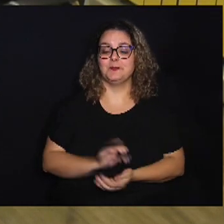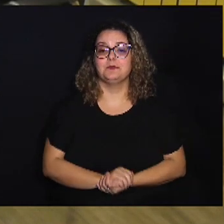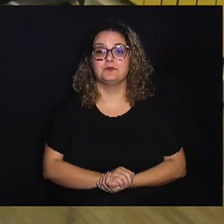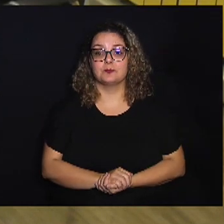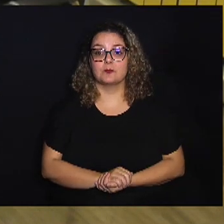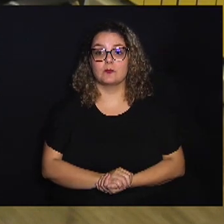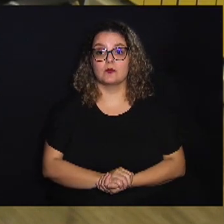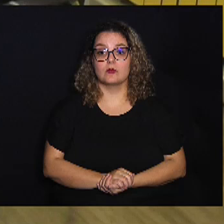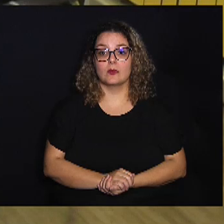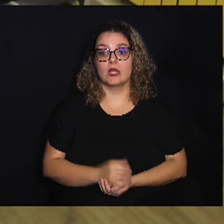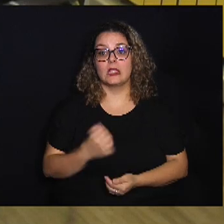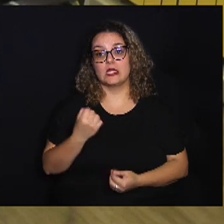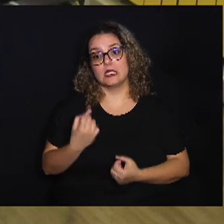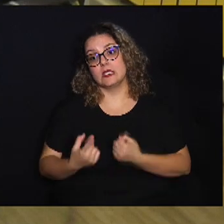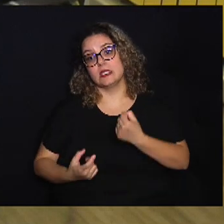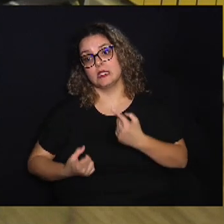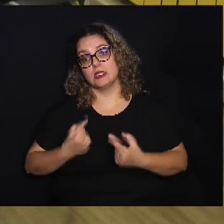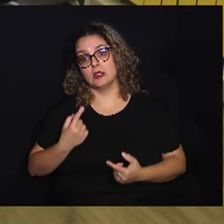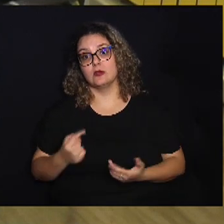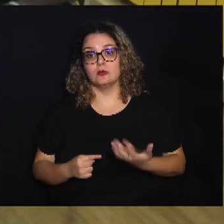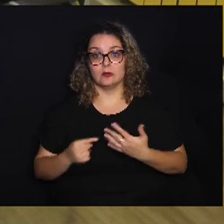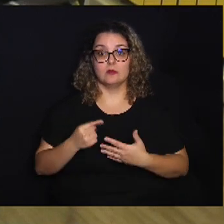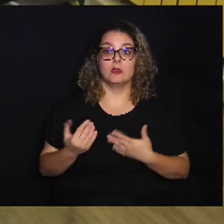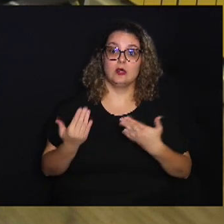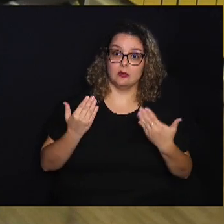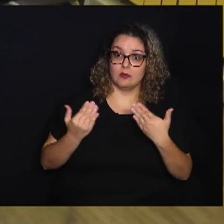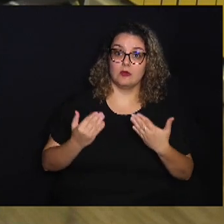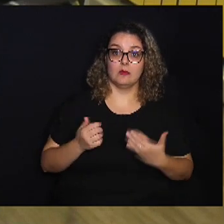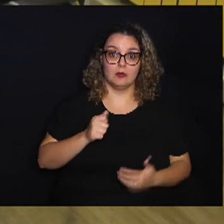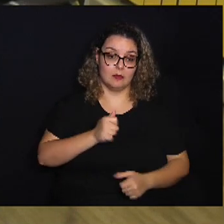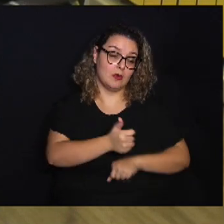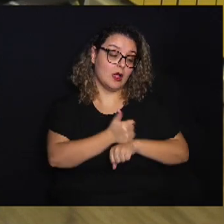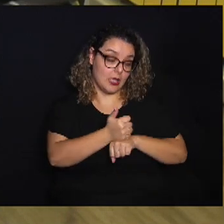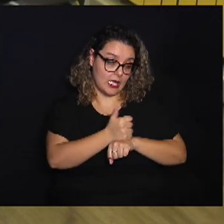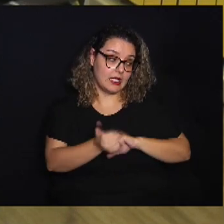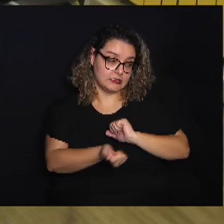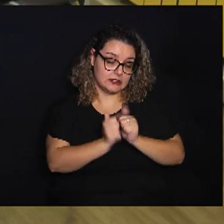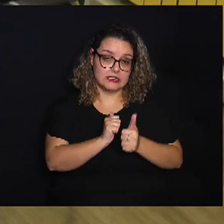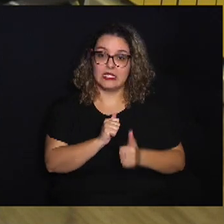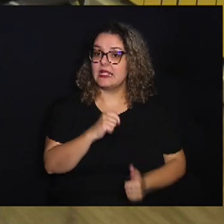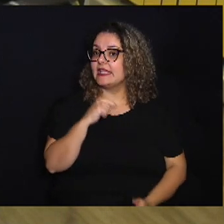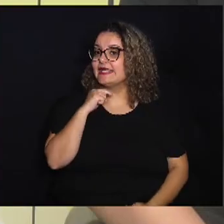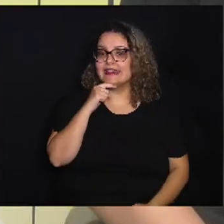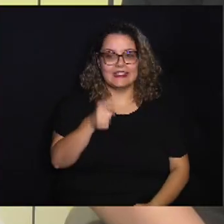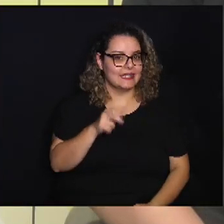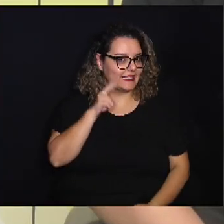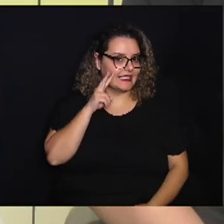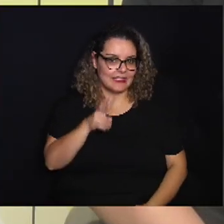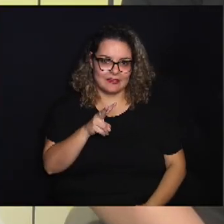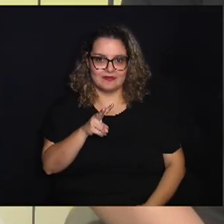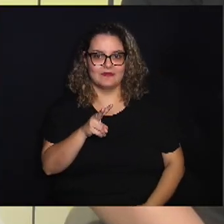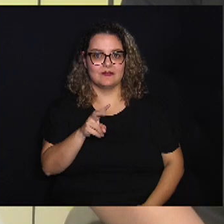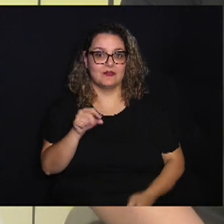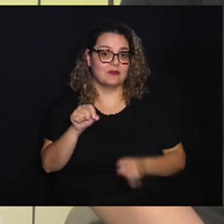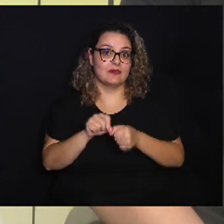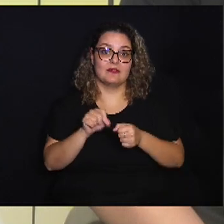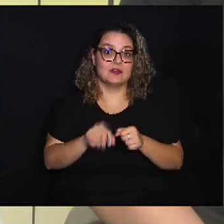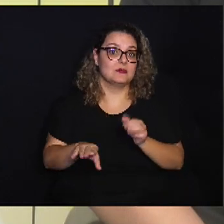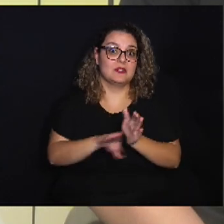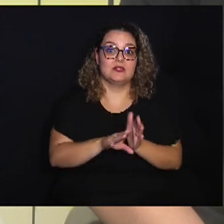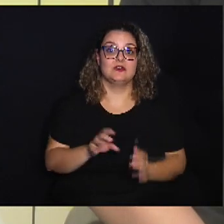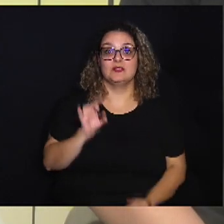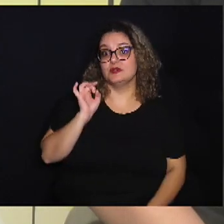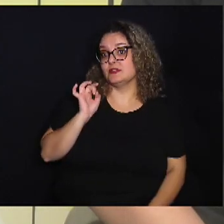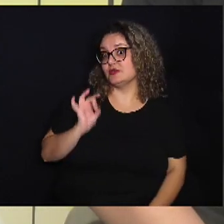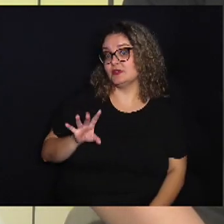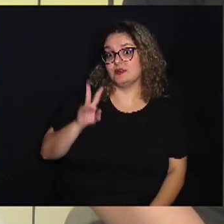acho que em alguns pontos a gente pode se comparar com o atleta nessa história, que ninguém vê o que a gente faz para chegar, né? A pessoa vai ver o livro pronto, por exemplo,